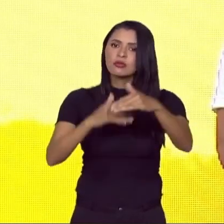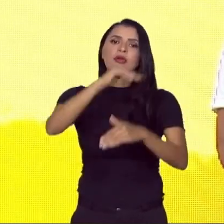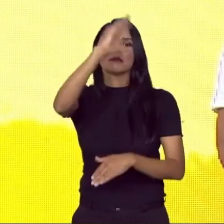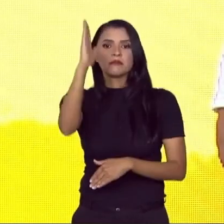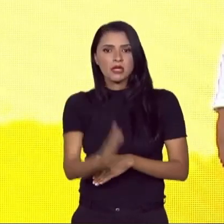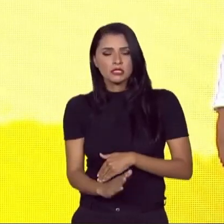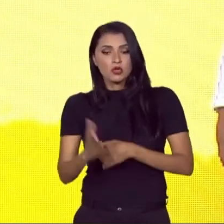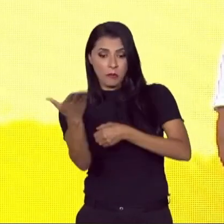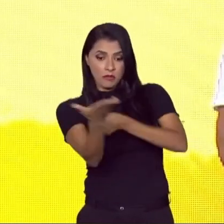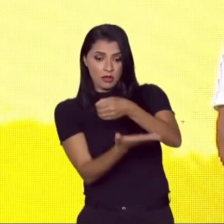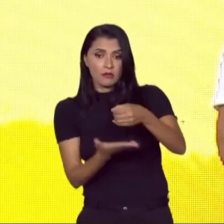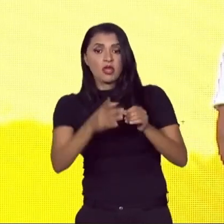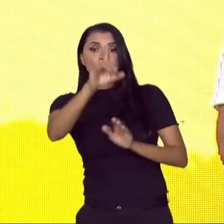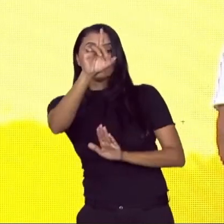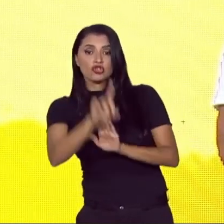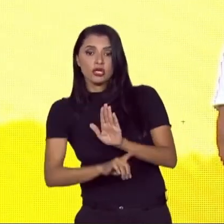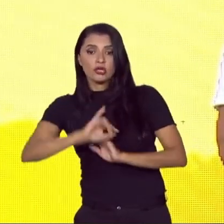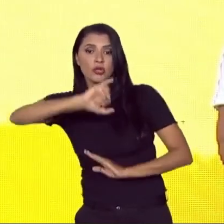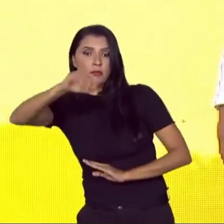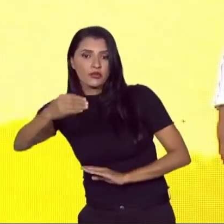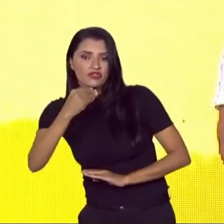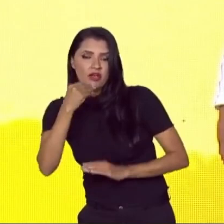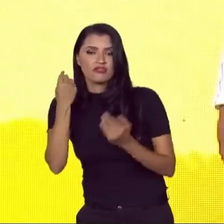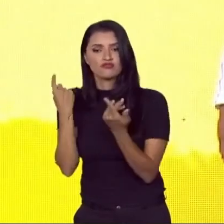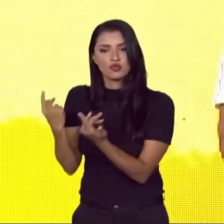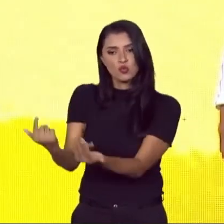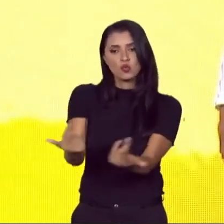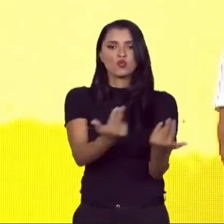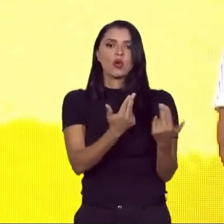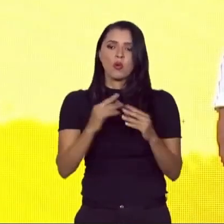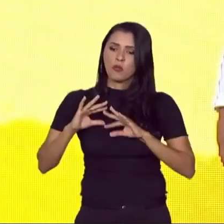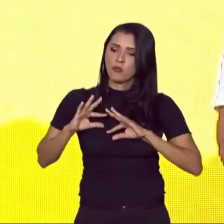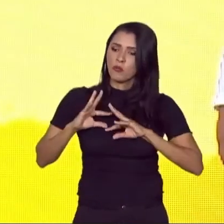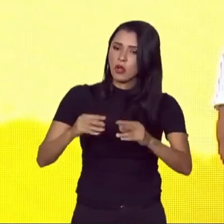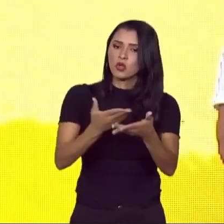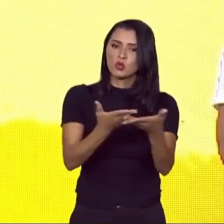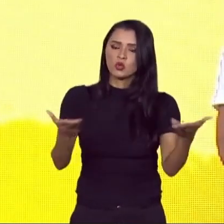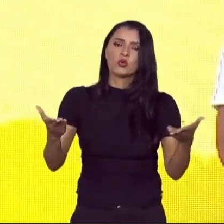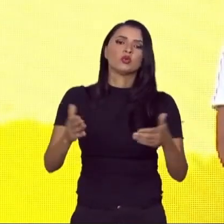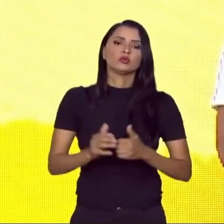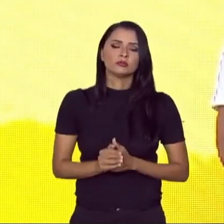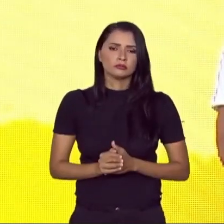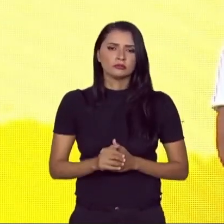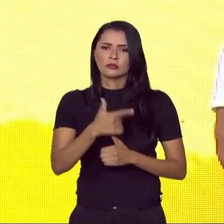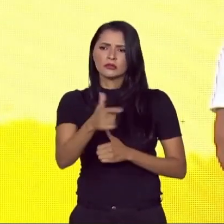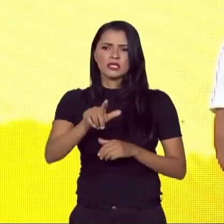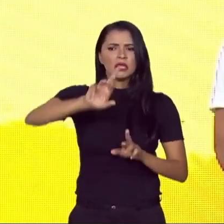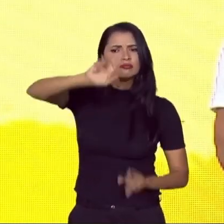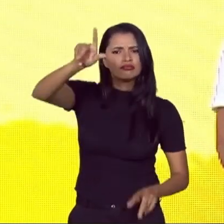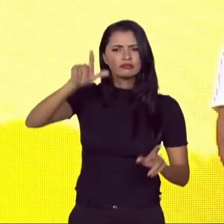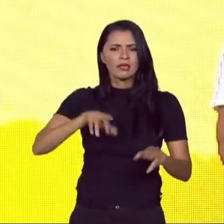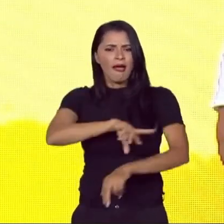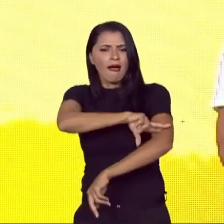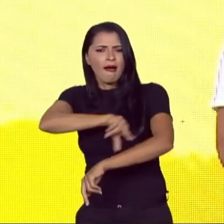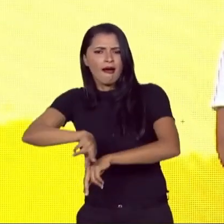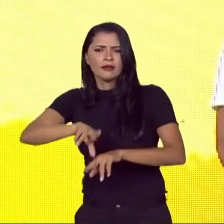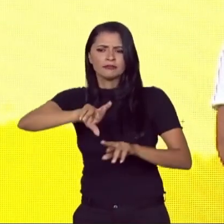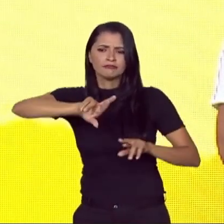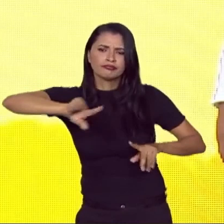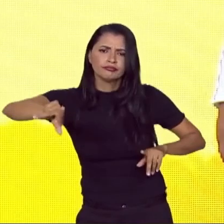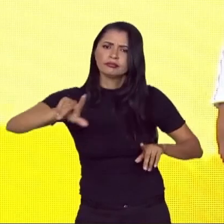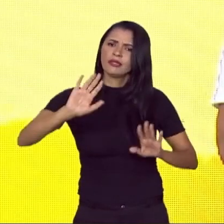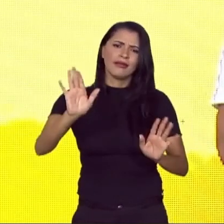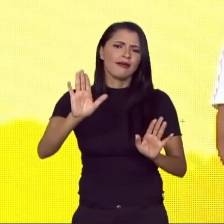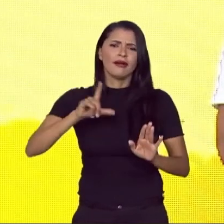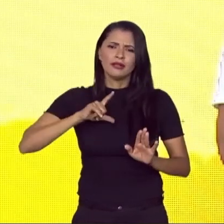alicerce. Direitos e oportunidades iguais para todas e todos, sem distinção de raça ou de